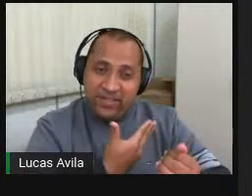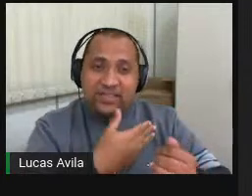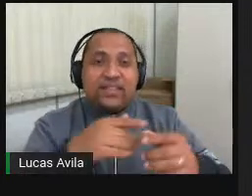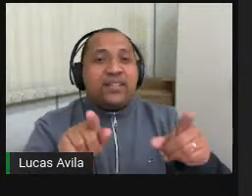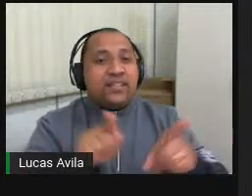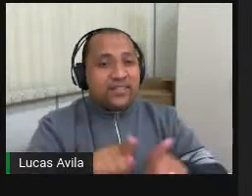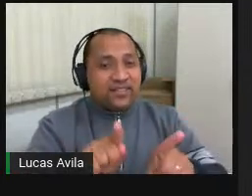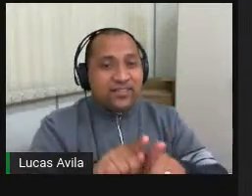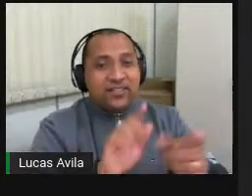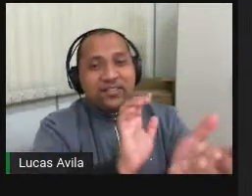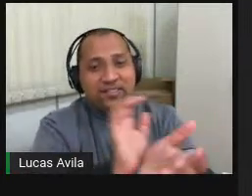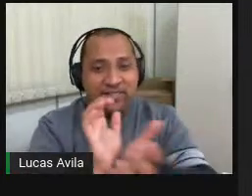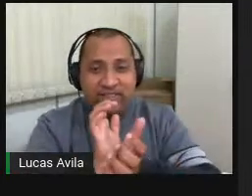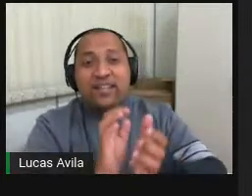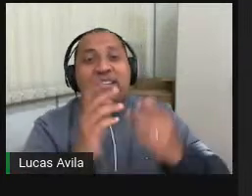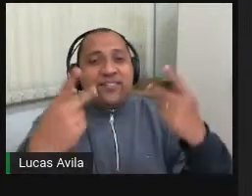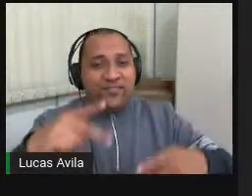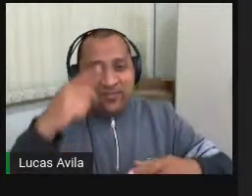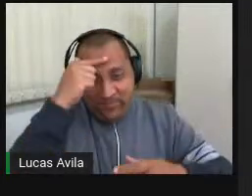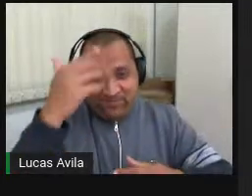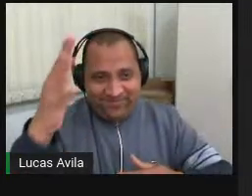meus colegas e a Unipampa.